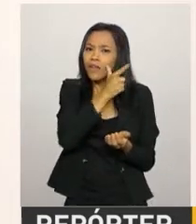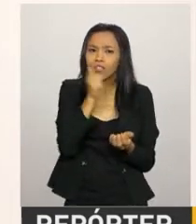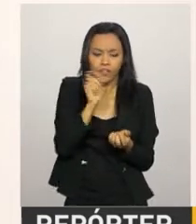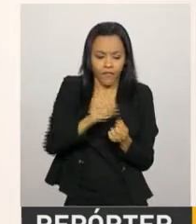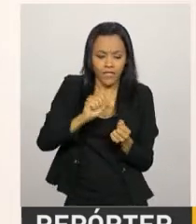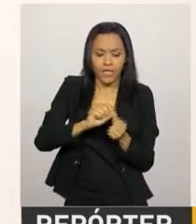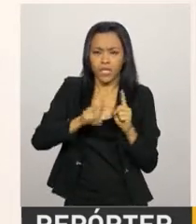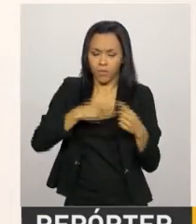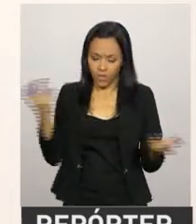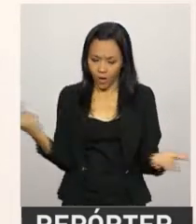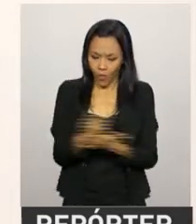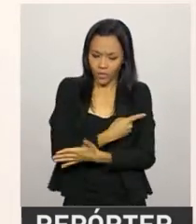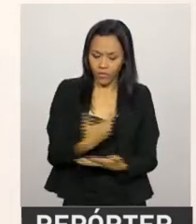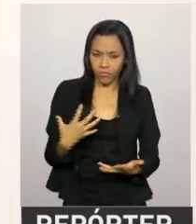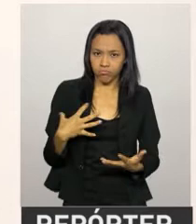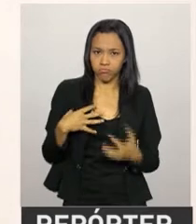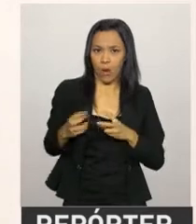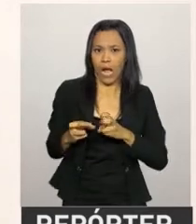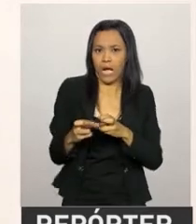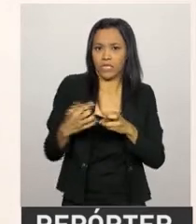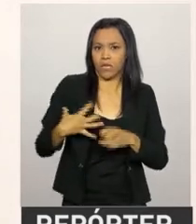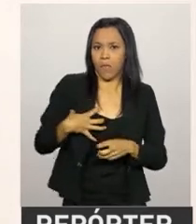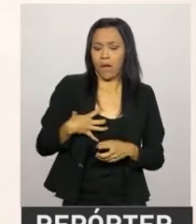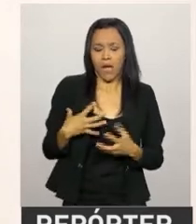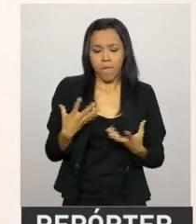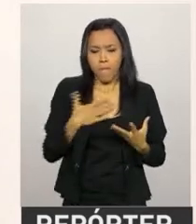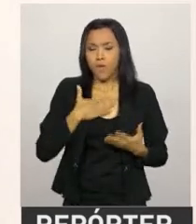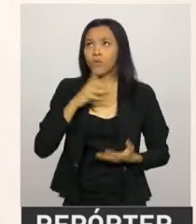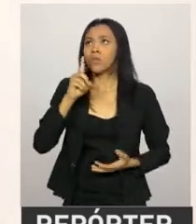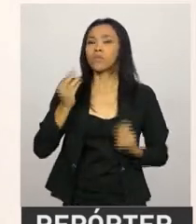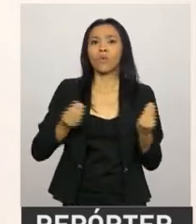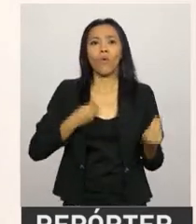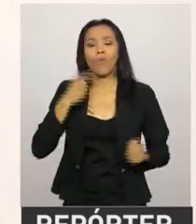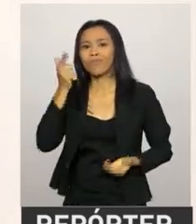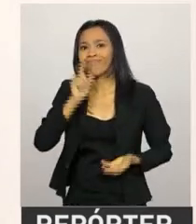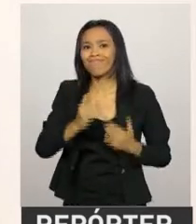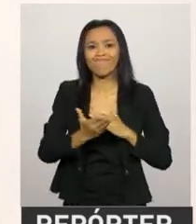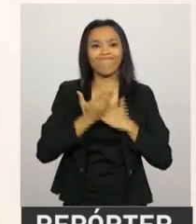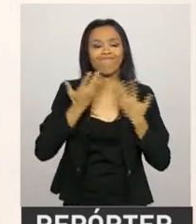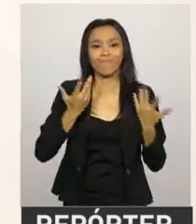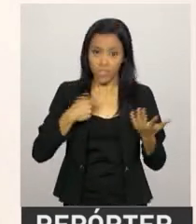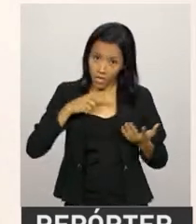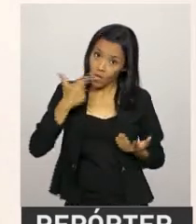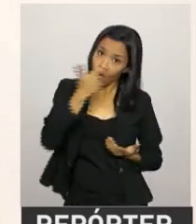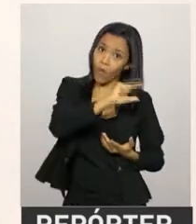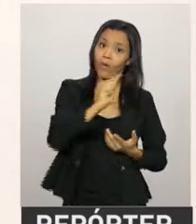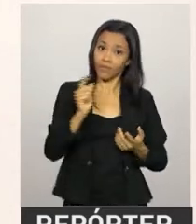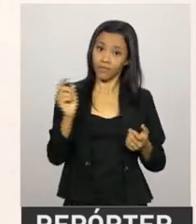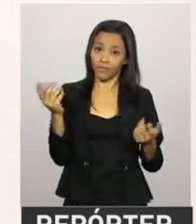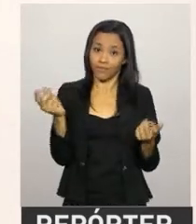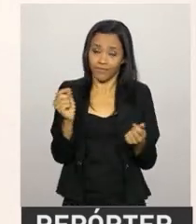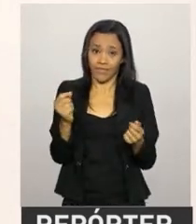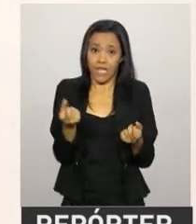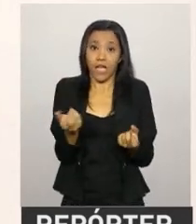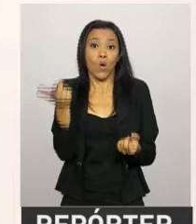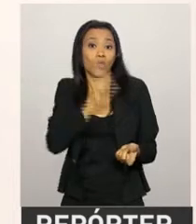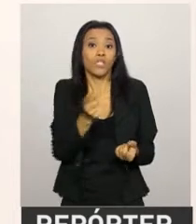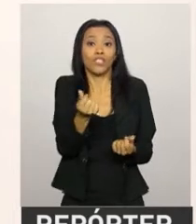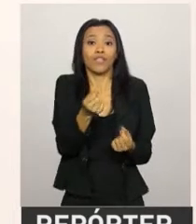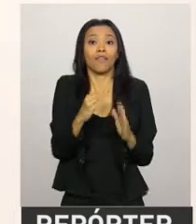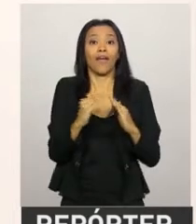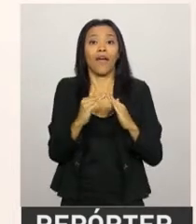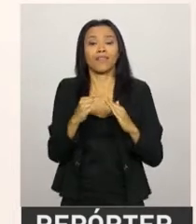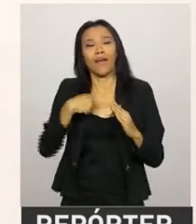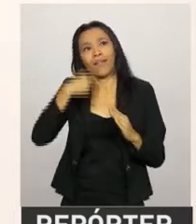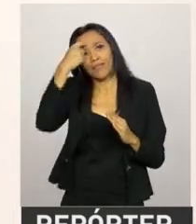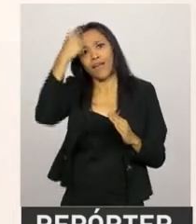câncer, eu falei assim, meu Deus, como é que eu vou sobreviver? Mas há uma outra maneira de você ganhar teu dinheiro em casa. Aí a menina veio com a